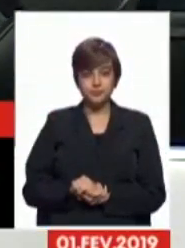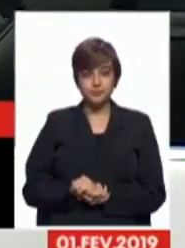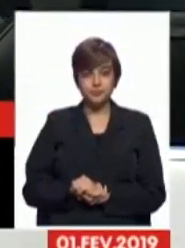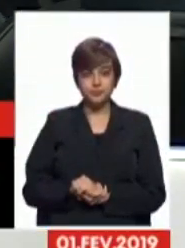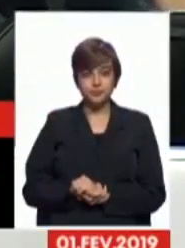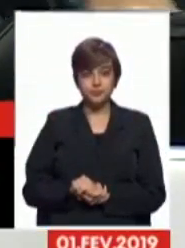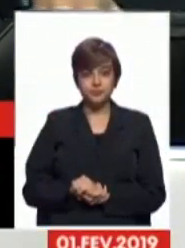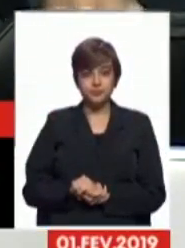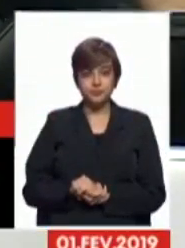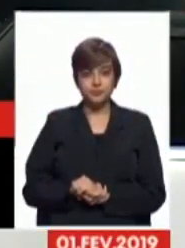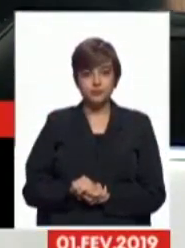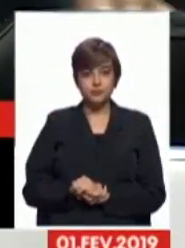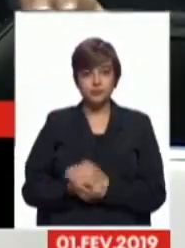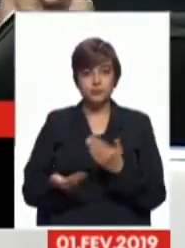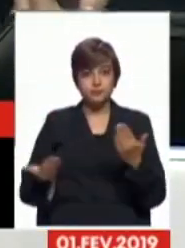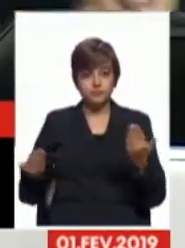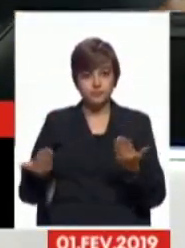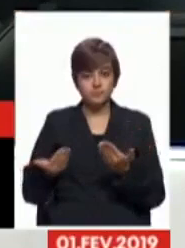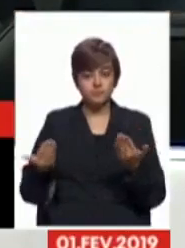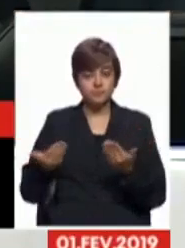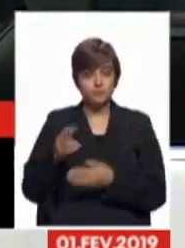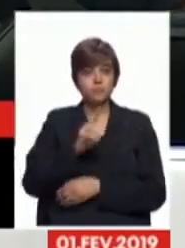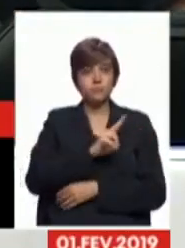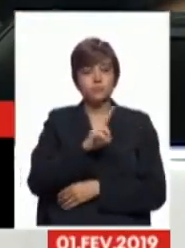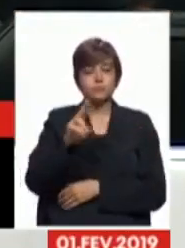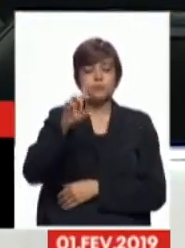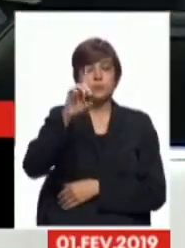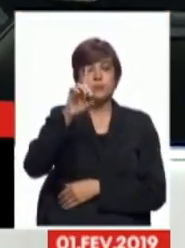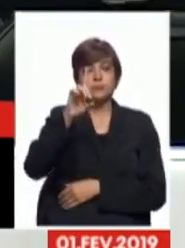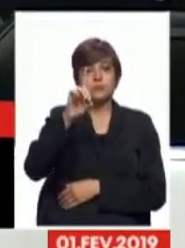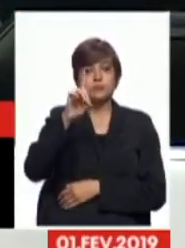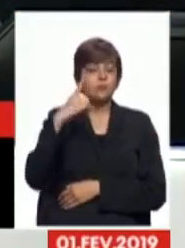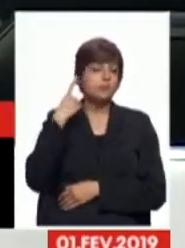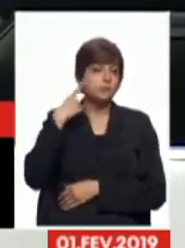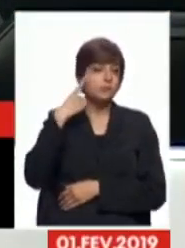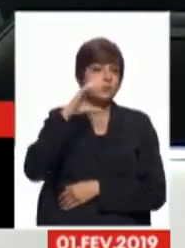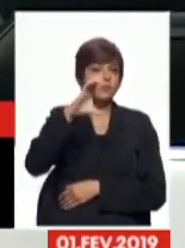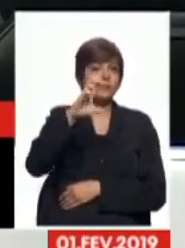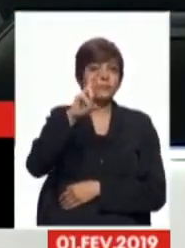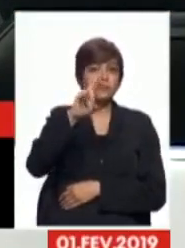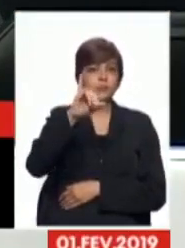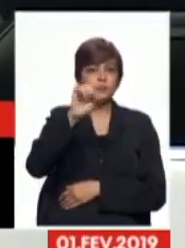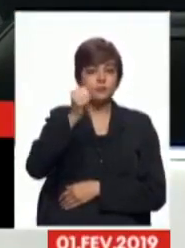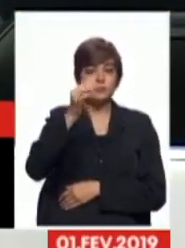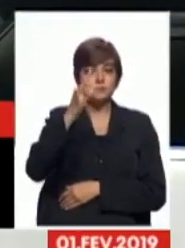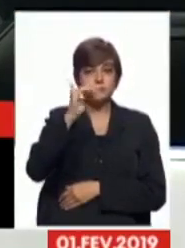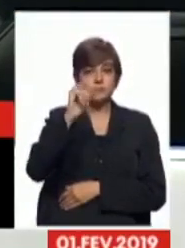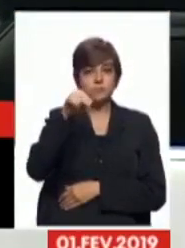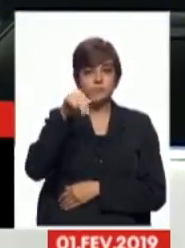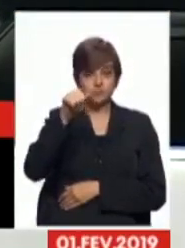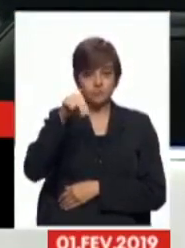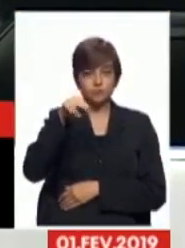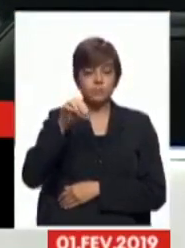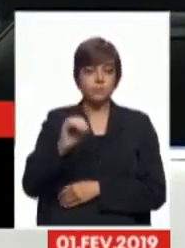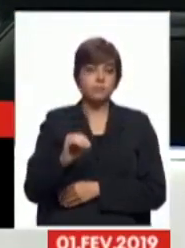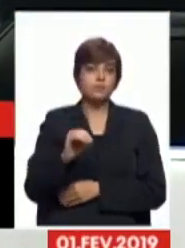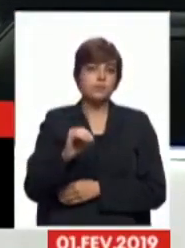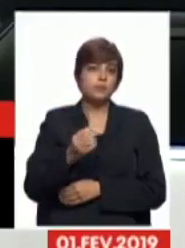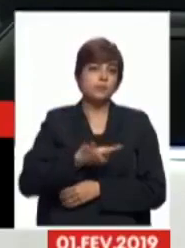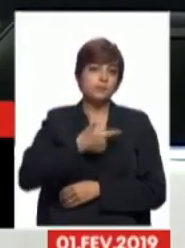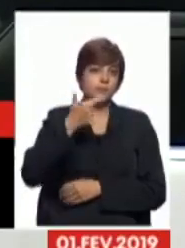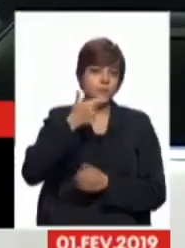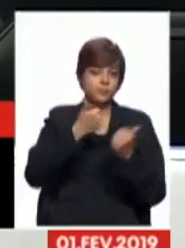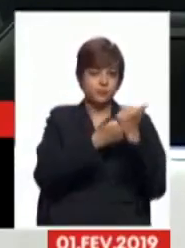A presidência vai submeter o nome do deputado Cristiano Silveira, candidato ao cargo de segundo vice-presidente da